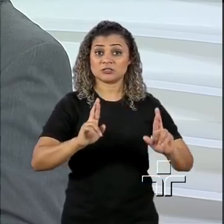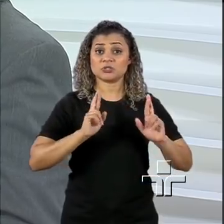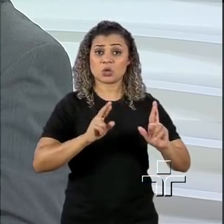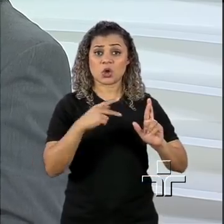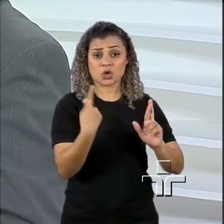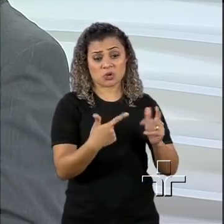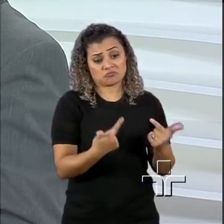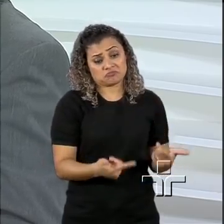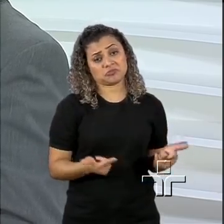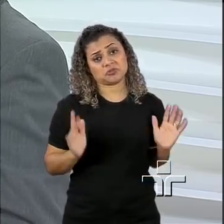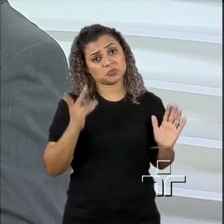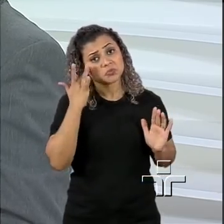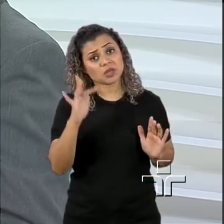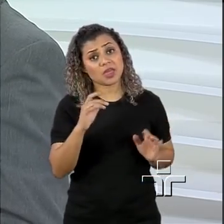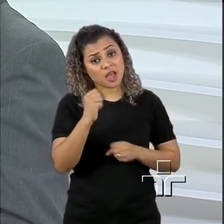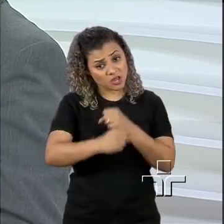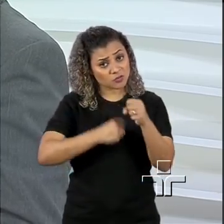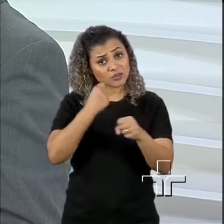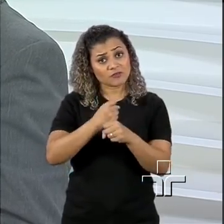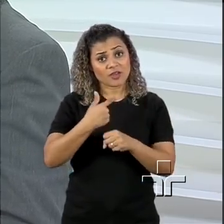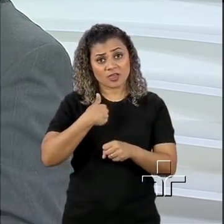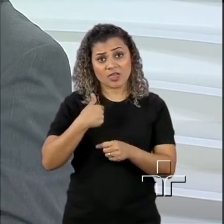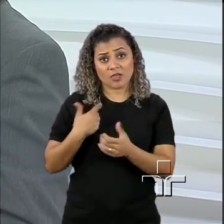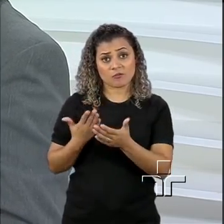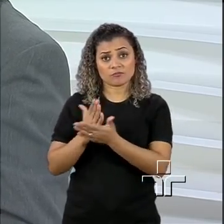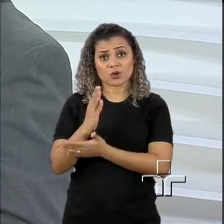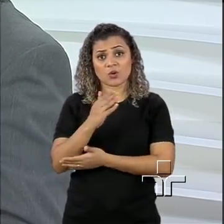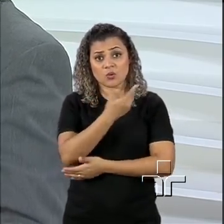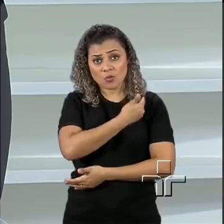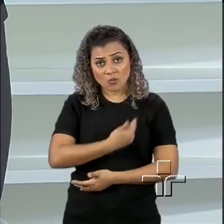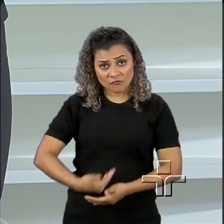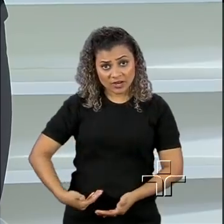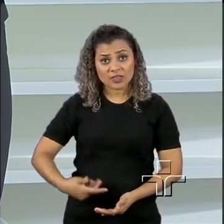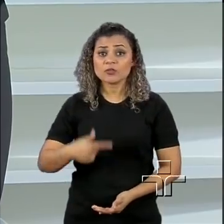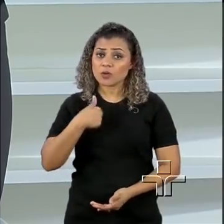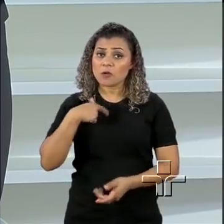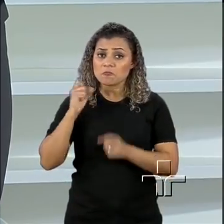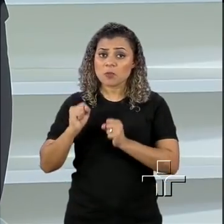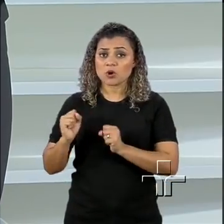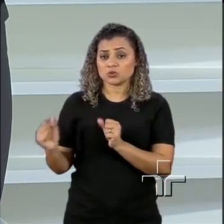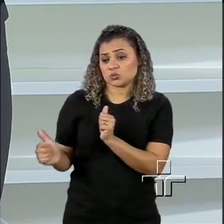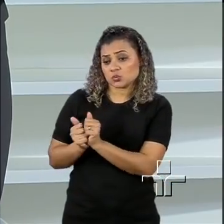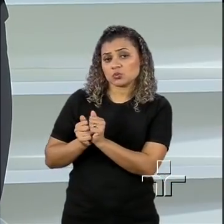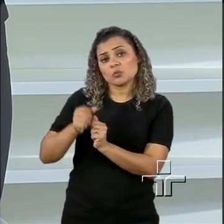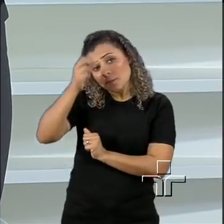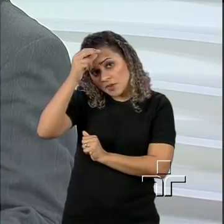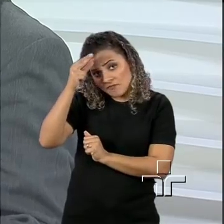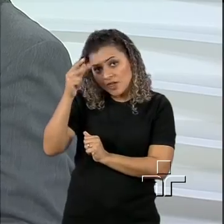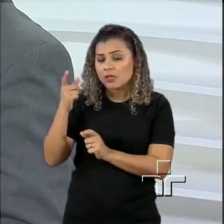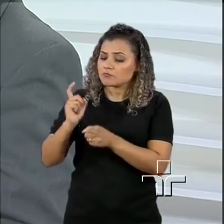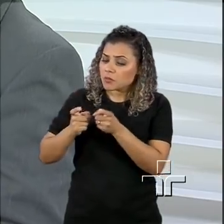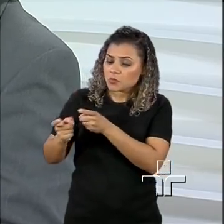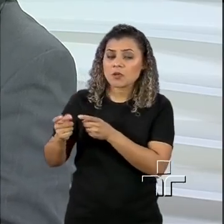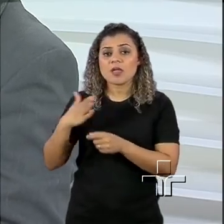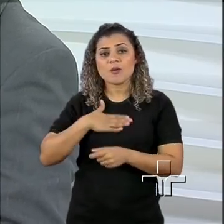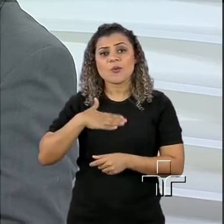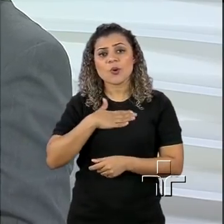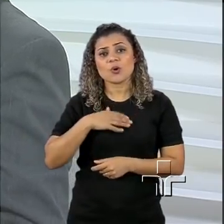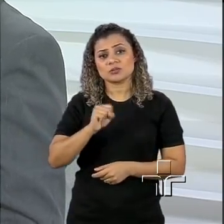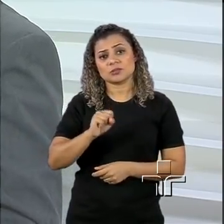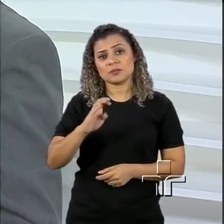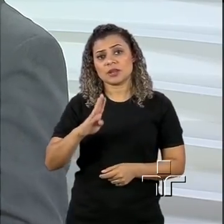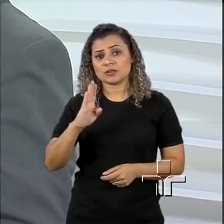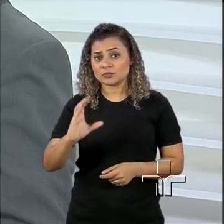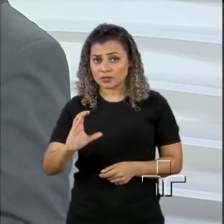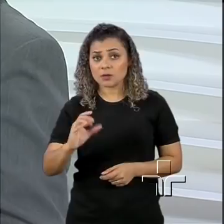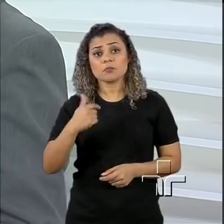tive. Mas, a partir do ano que vem, você governador, eu posso sentar com o prefeito, podemos ajudar, afinal de contas, eu gosto muito da cidade de São Bernardo do Campo, aliás,